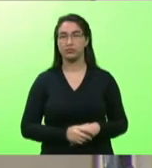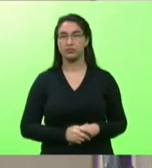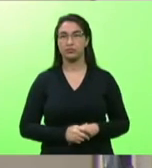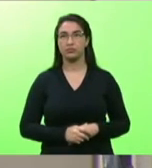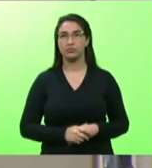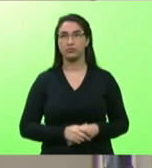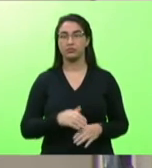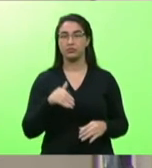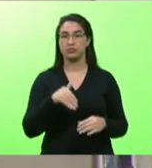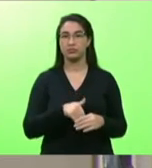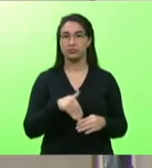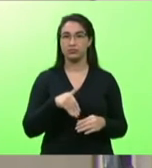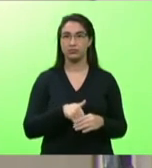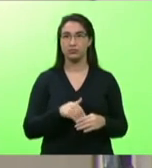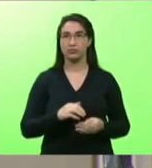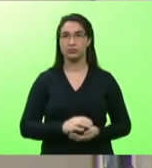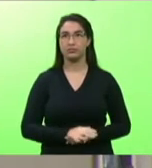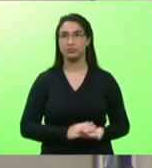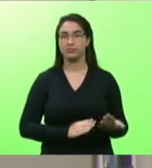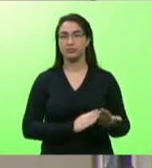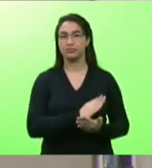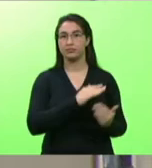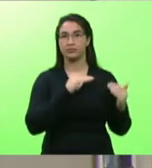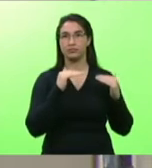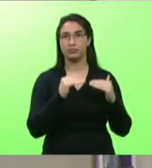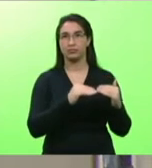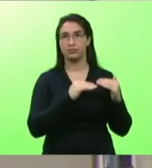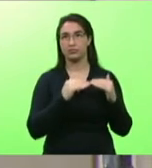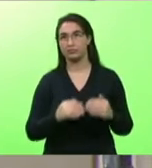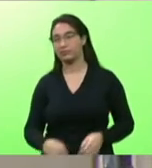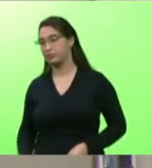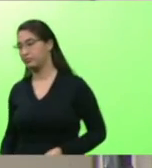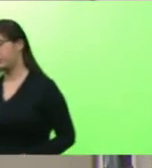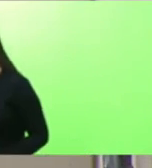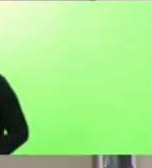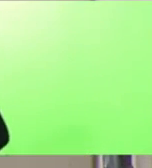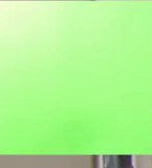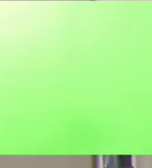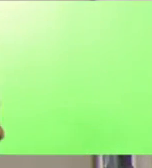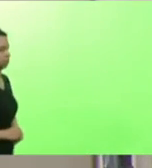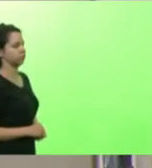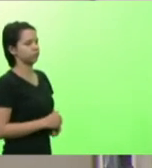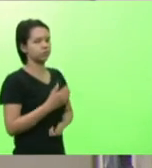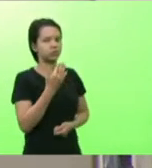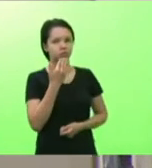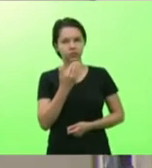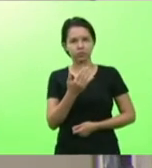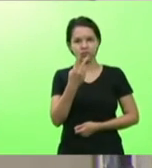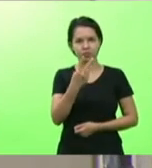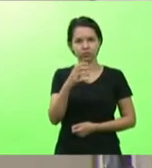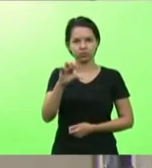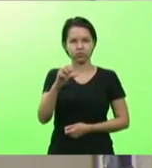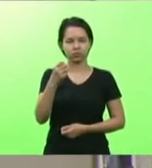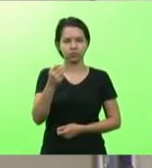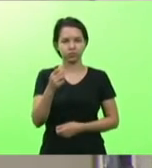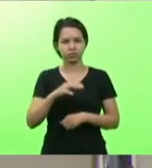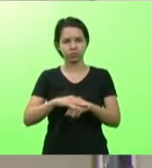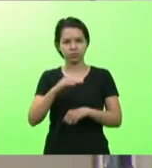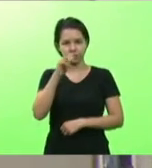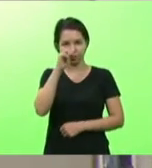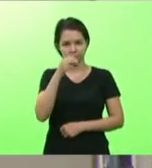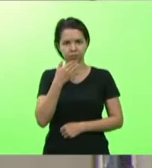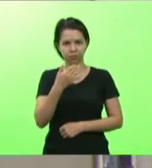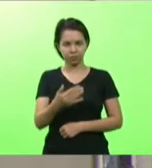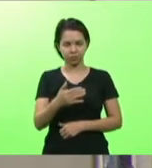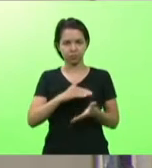deputados que aprovam permaneçam como se encontra aprovado por unanimidade pedido informação 298 autor Deputado João Amin solicitando ao secretário de